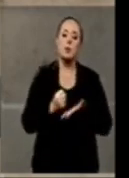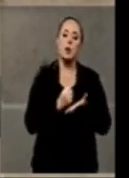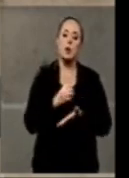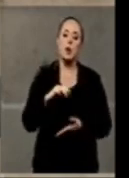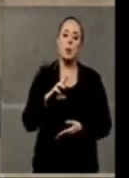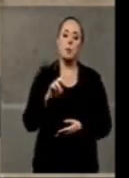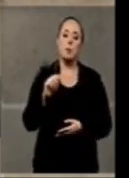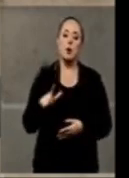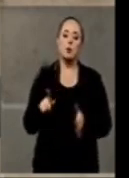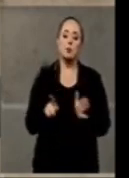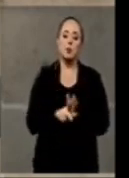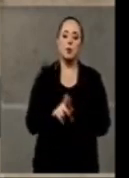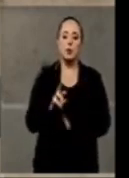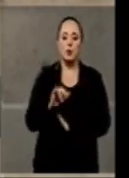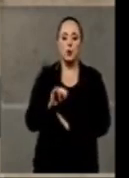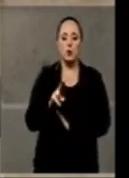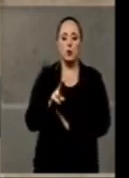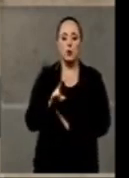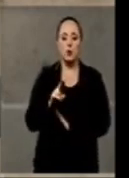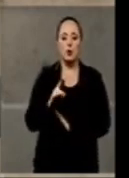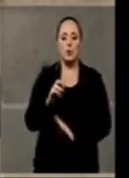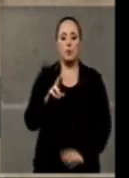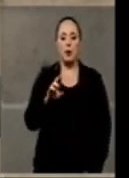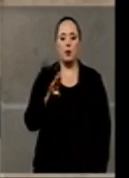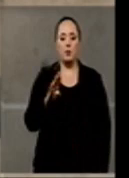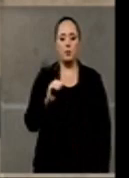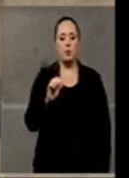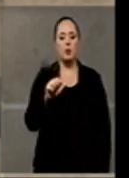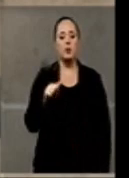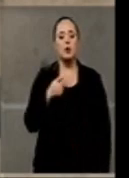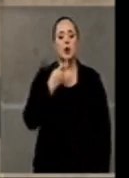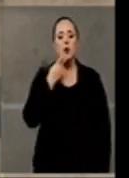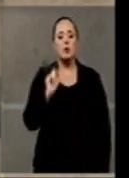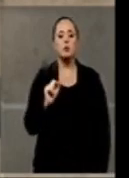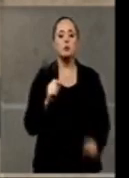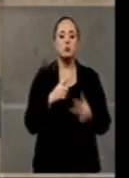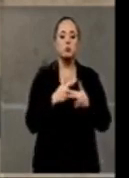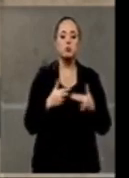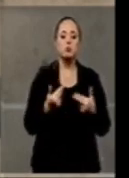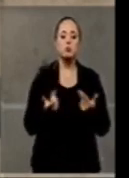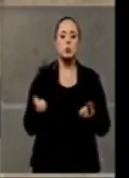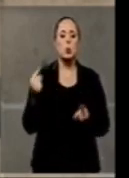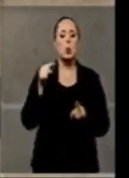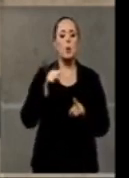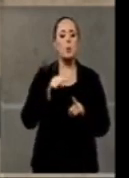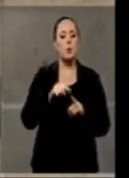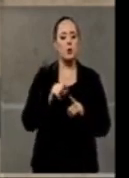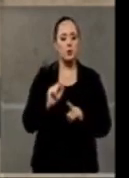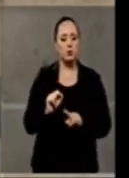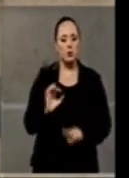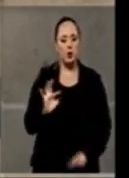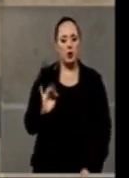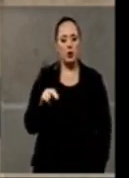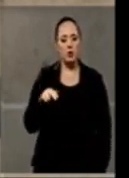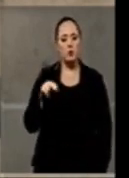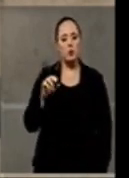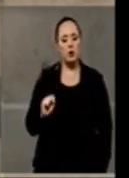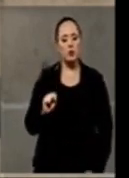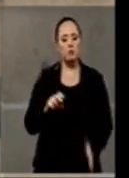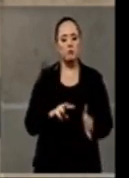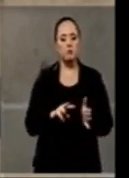aludia rui barbosa é indissociável da essência do que se busca os fins justificam